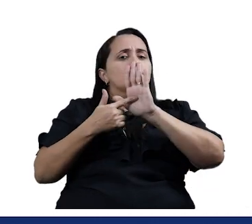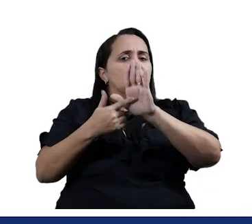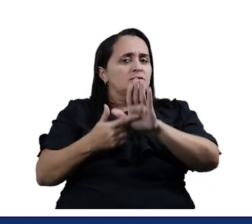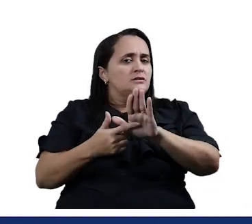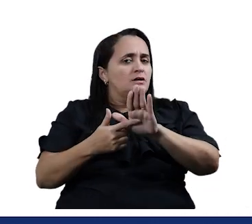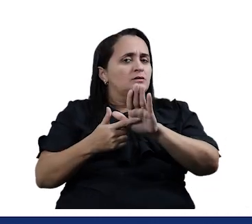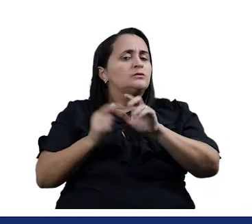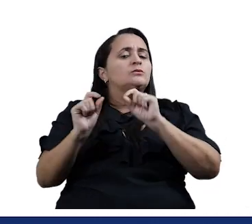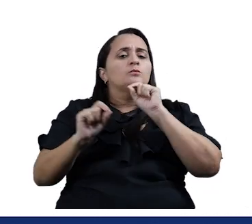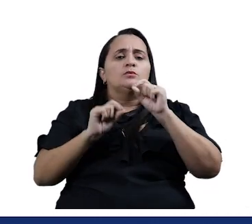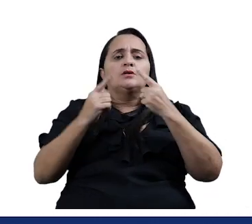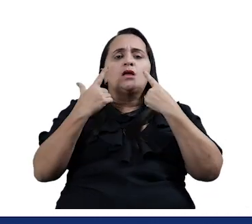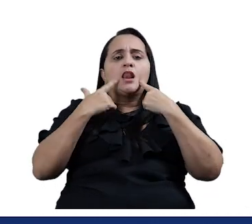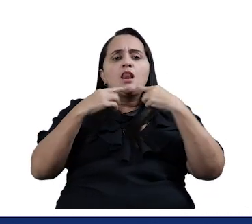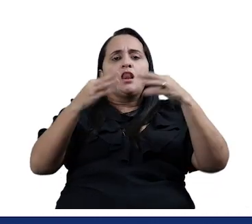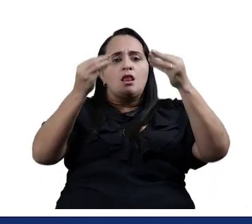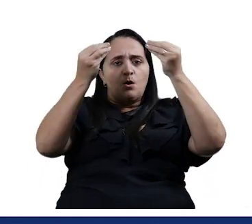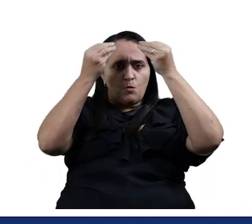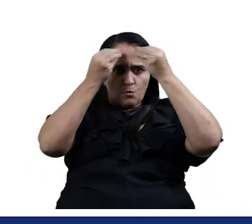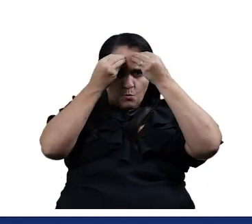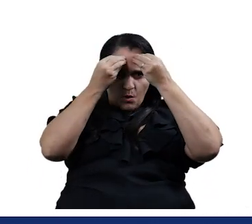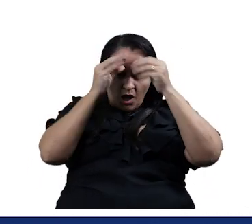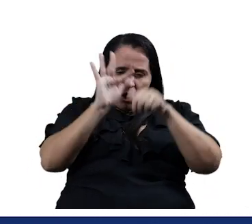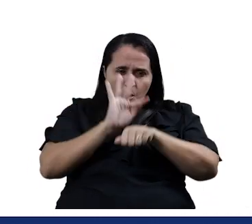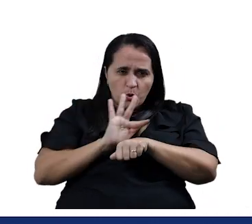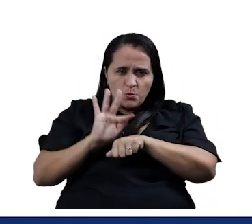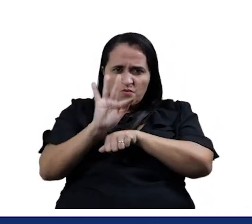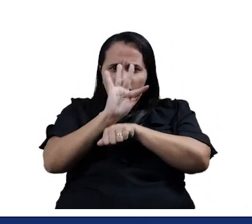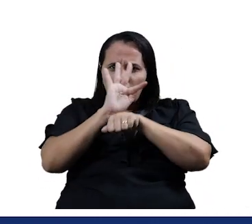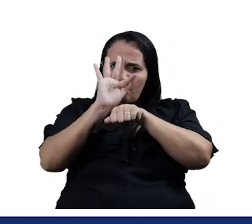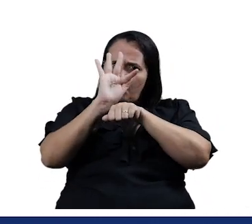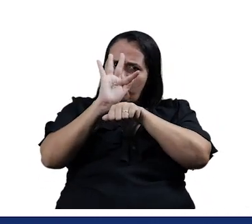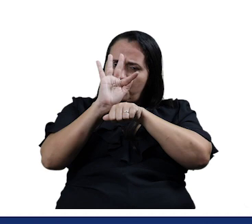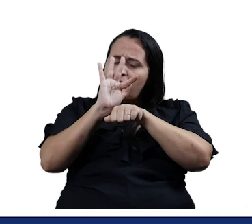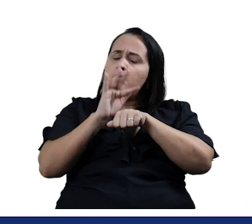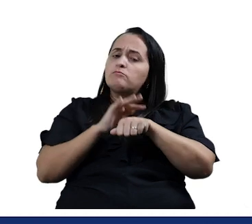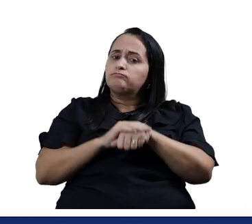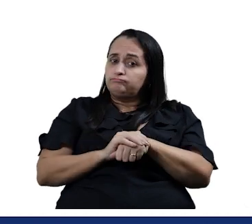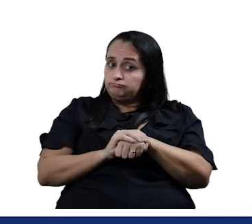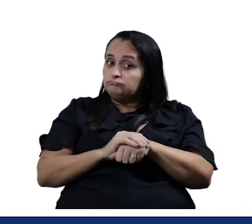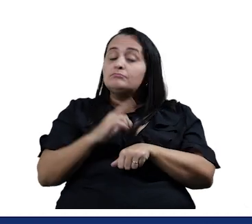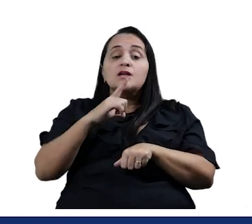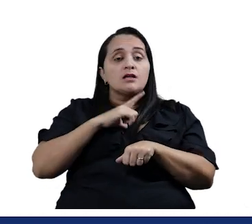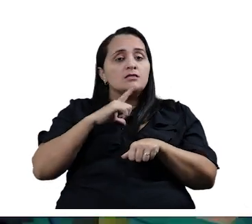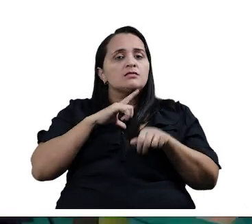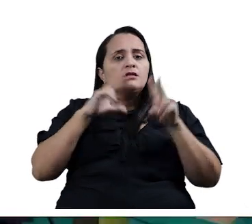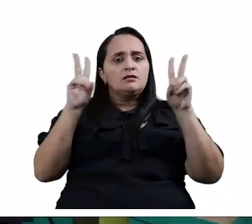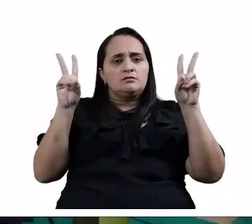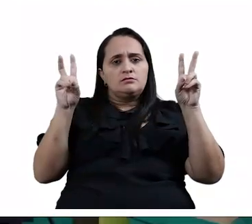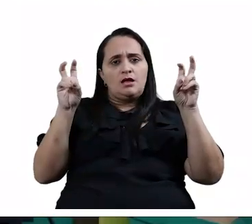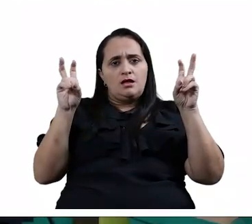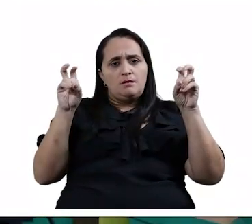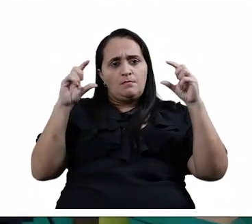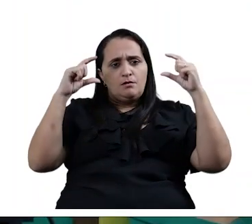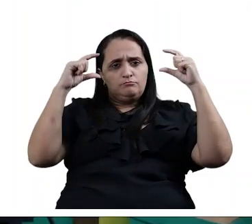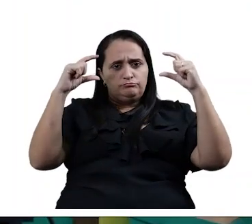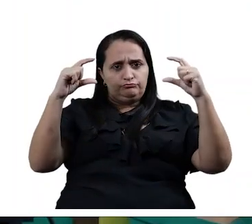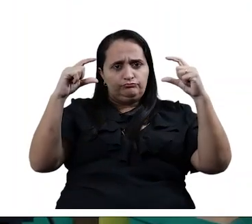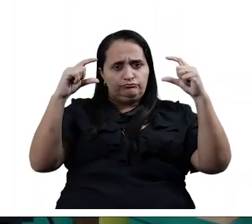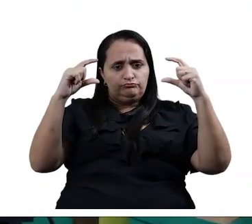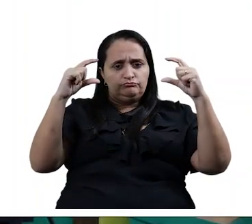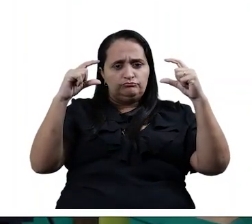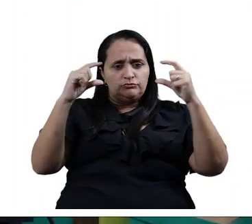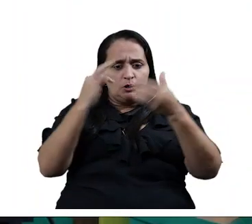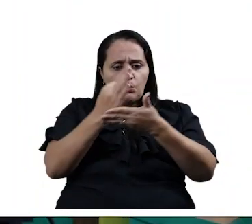linguagem formal e as notícias têm título, né? Então, o texto, quando você